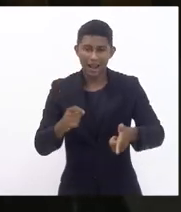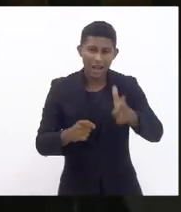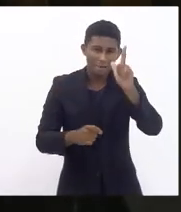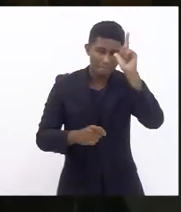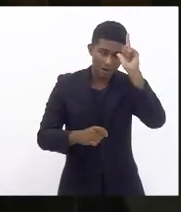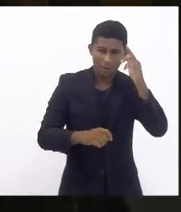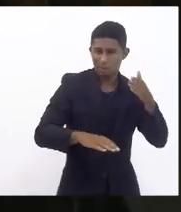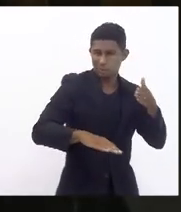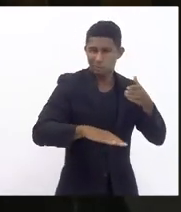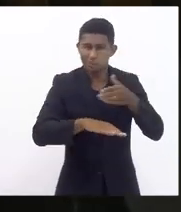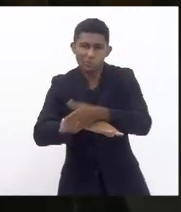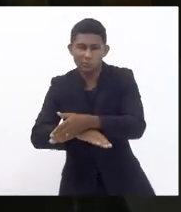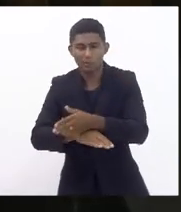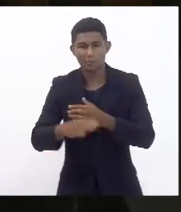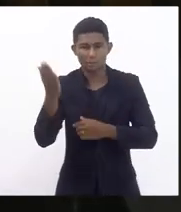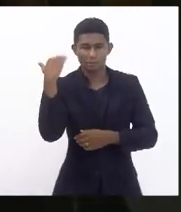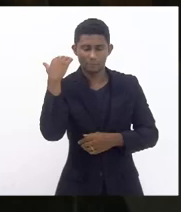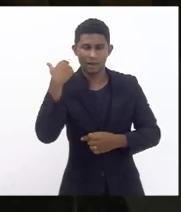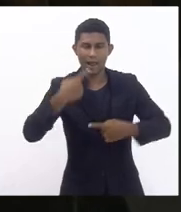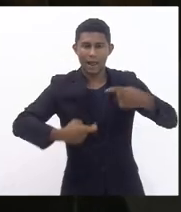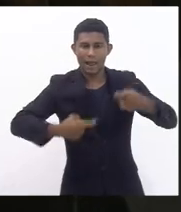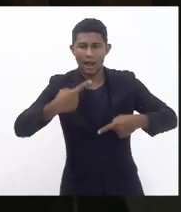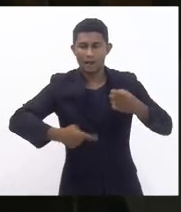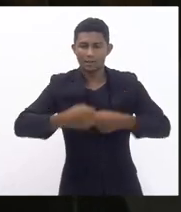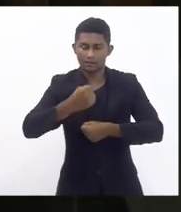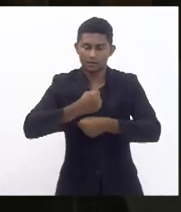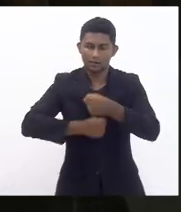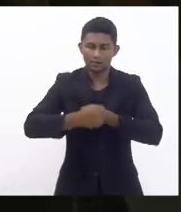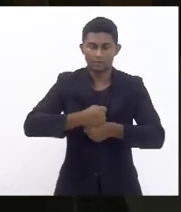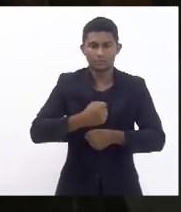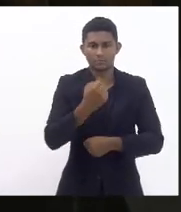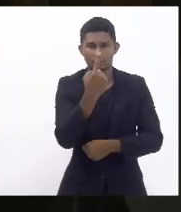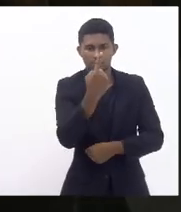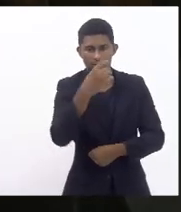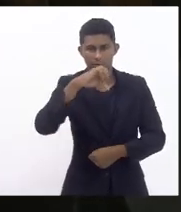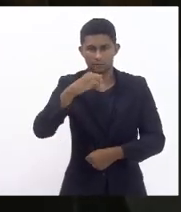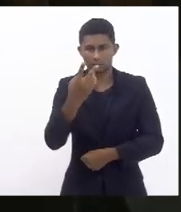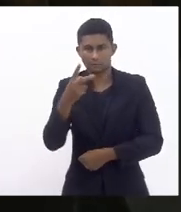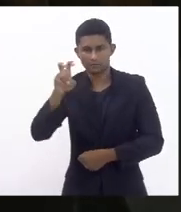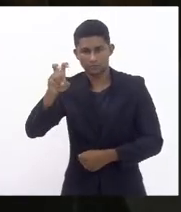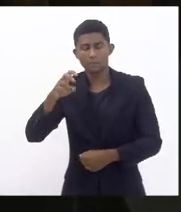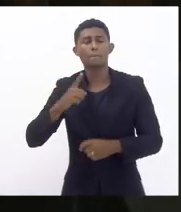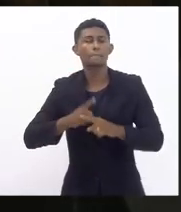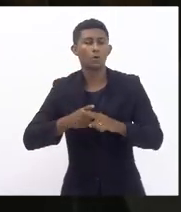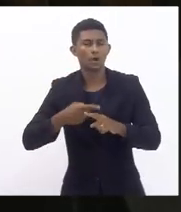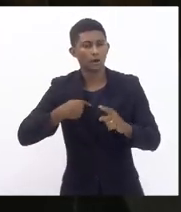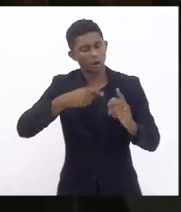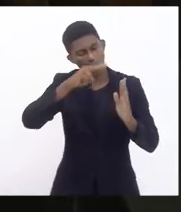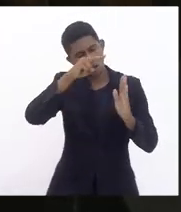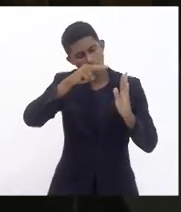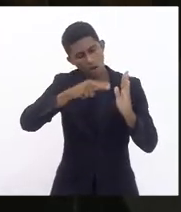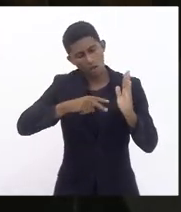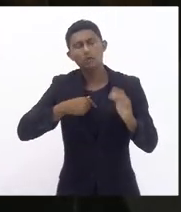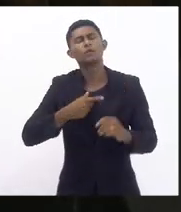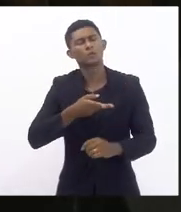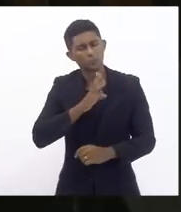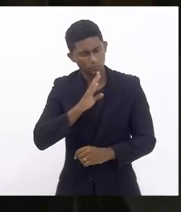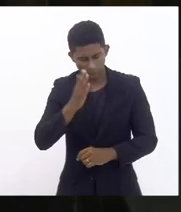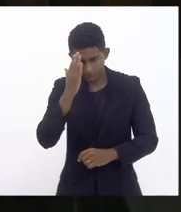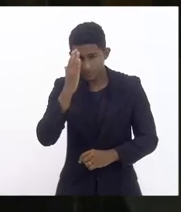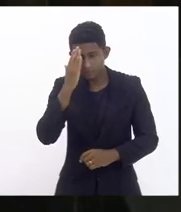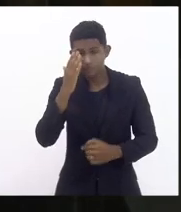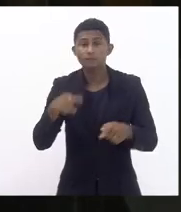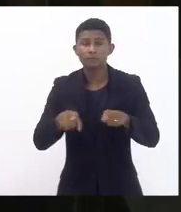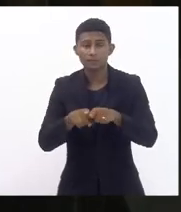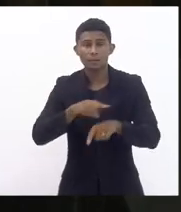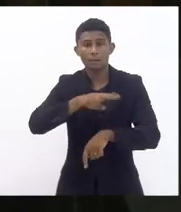Rússia na Guerra de 45. Vou dizer, conheço de leitura. Eu conheci a